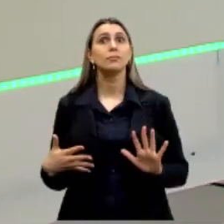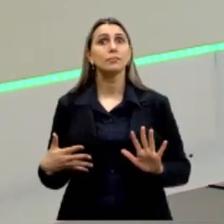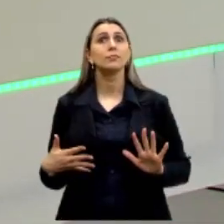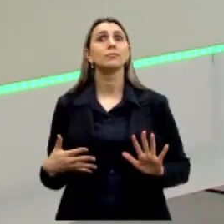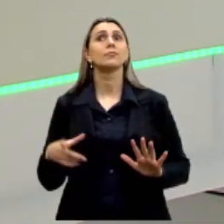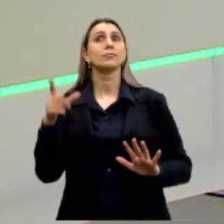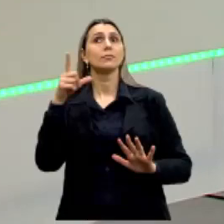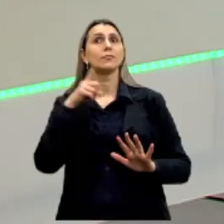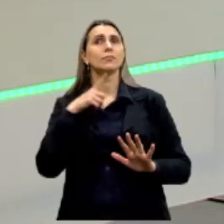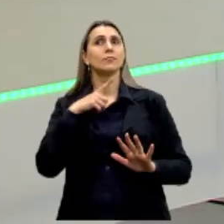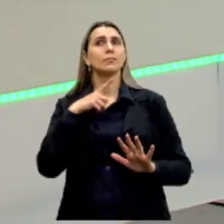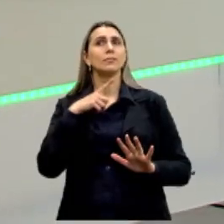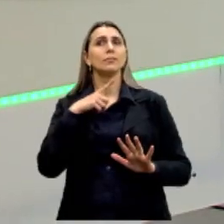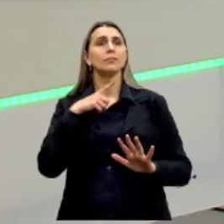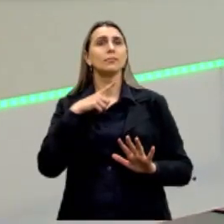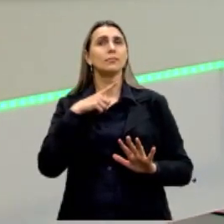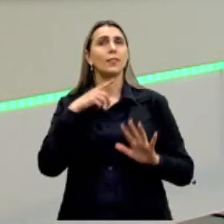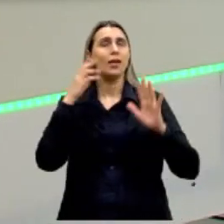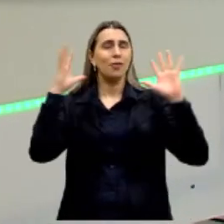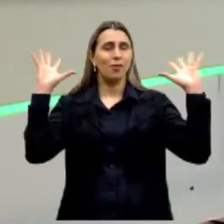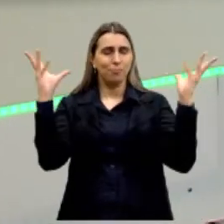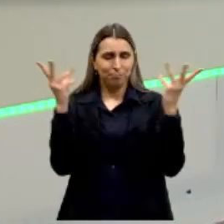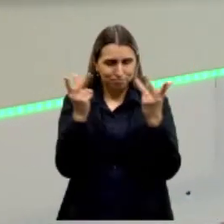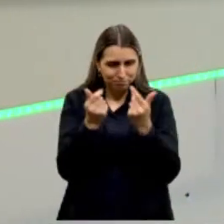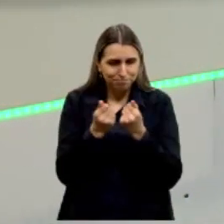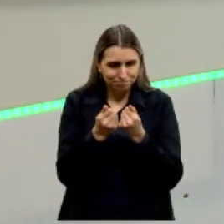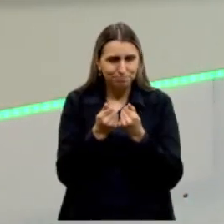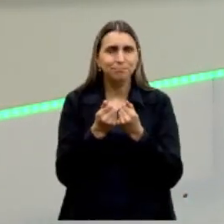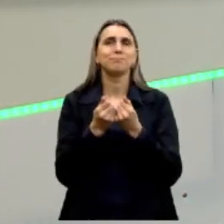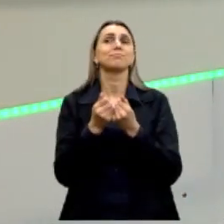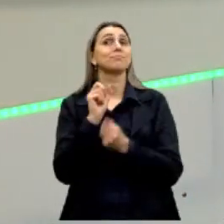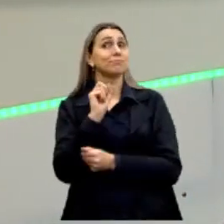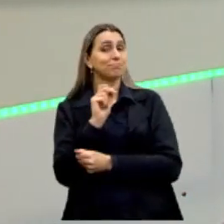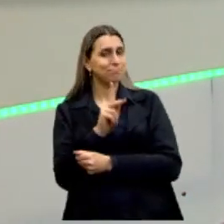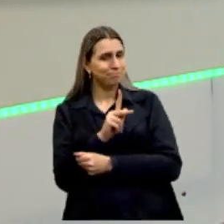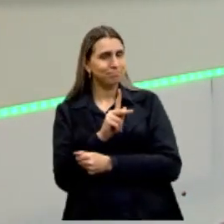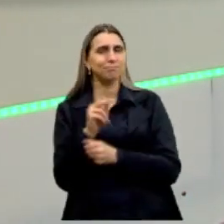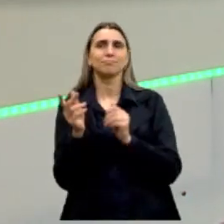assim é maravilhoso ok